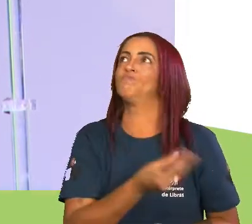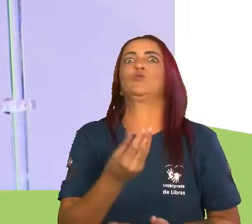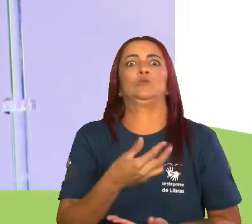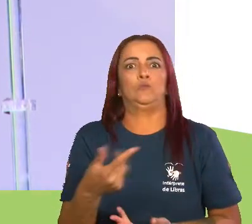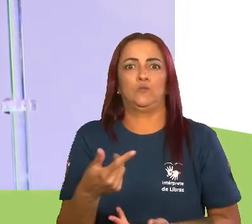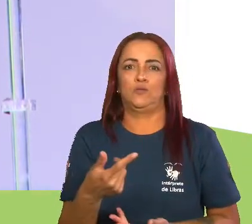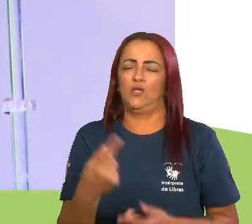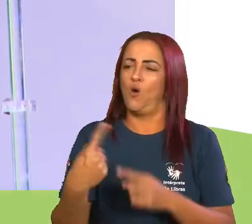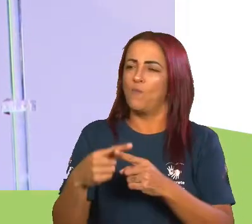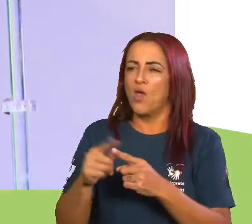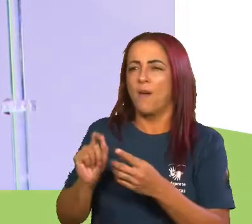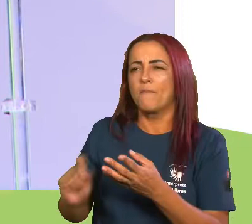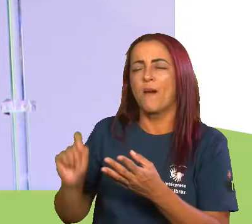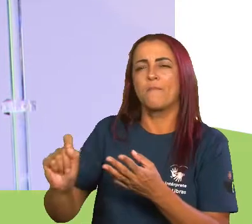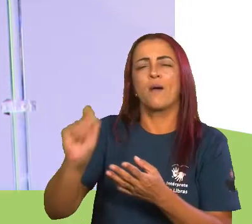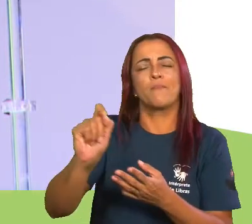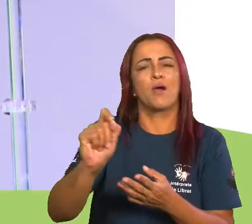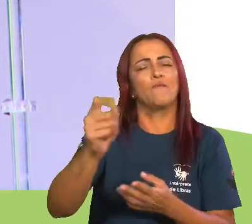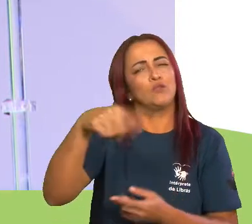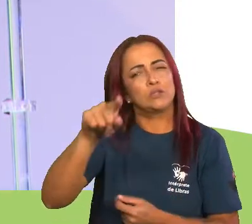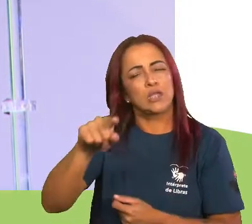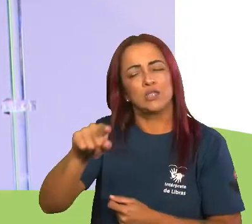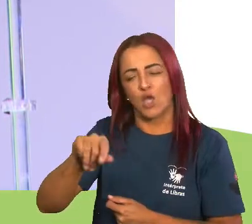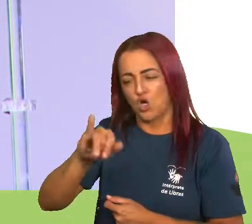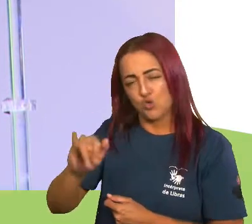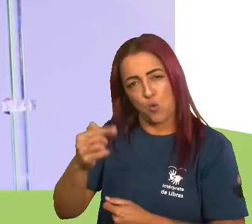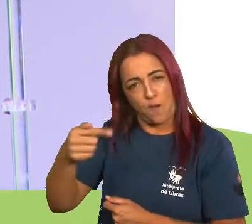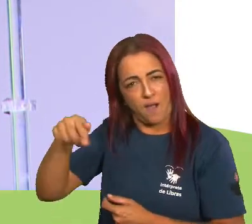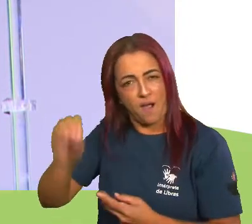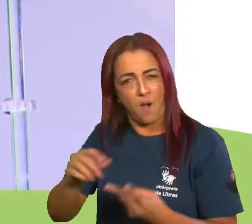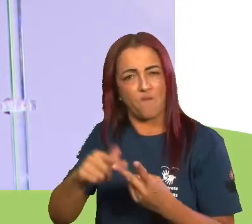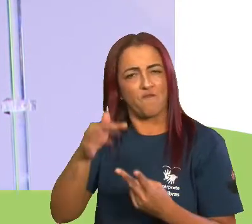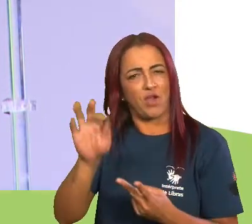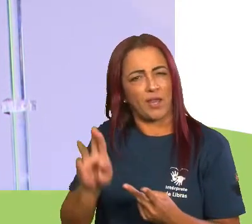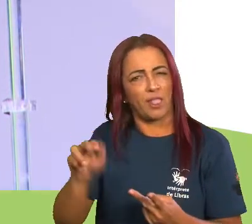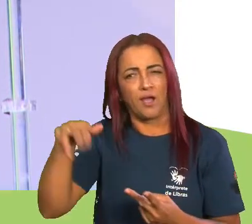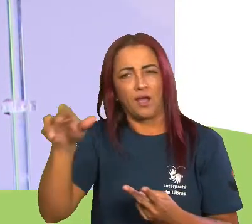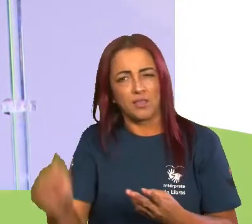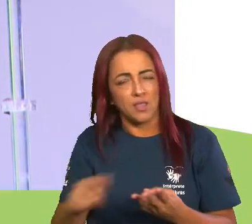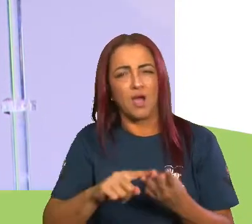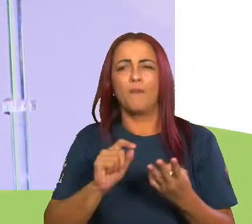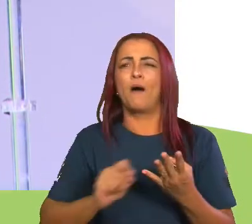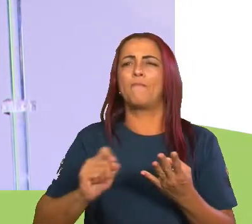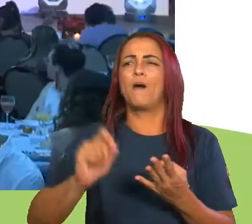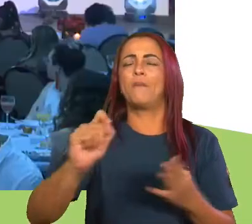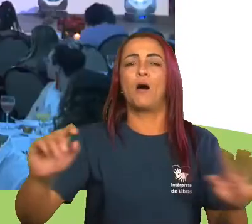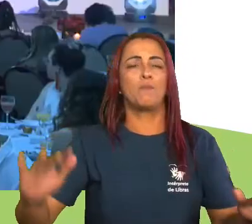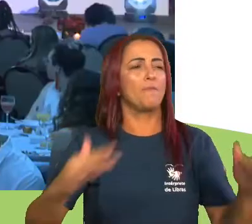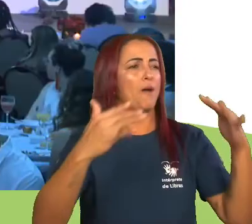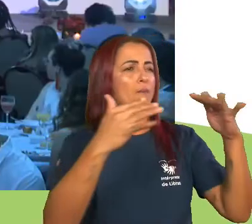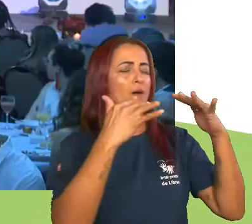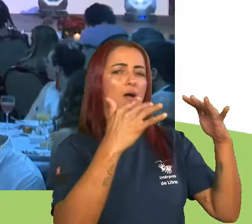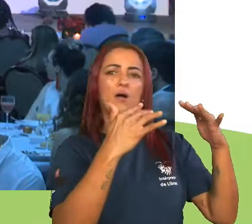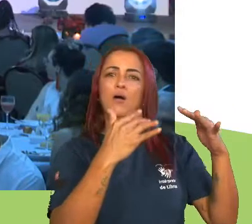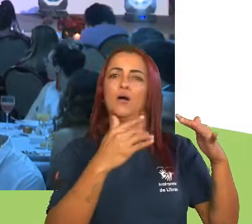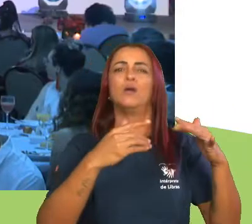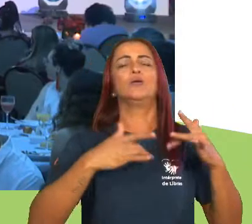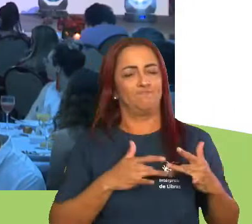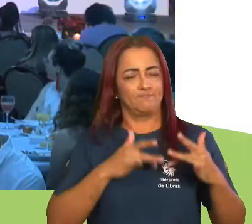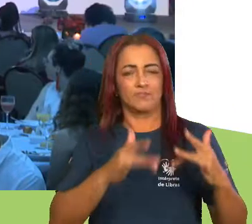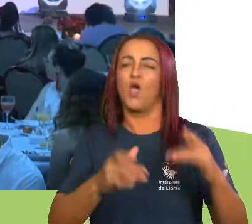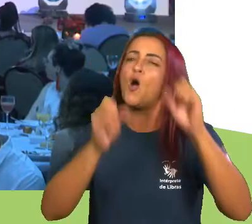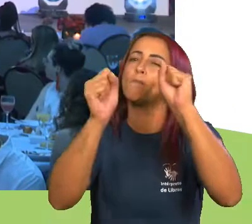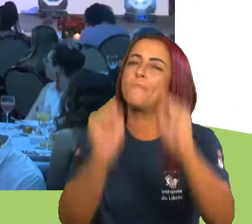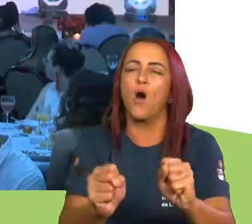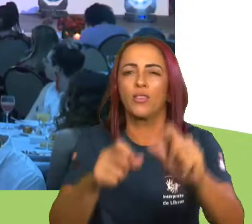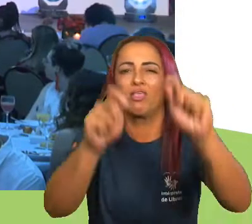coração. João, você enxerga com o coração. Todos vocês que estão hoje prestigiando essa noite, com certeza, podem